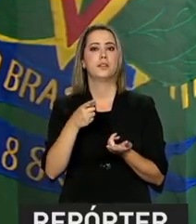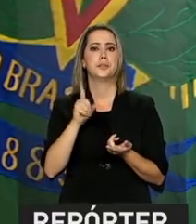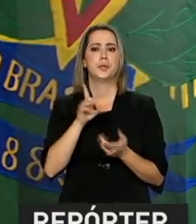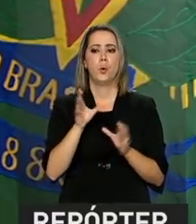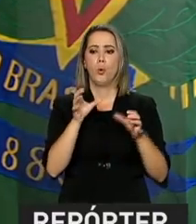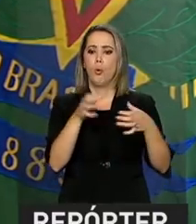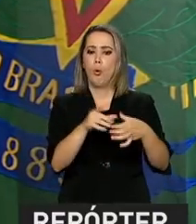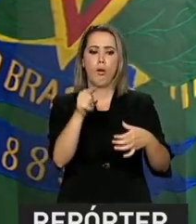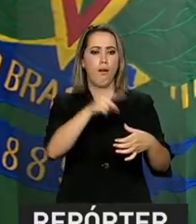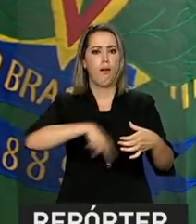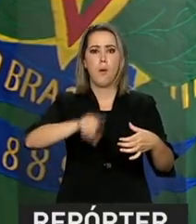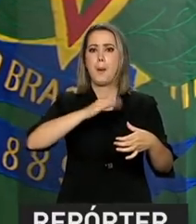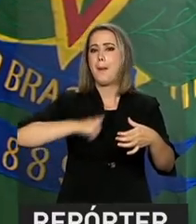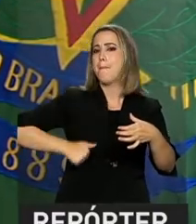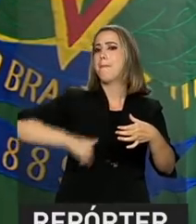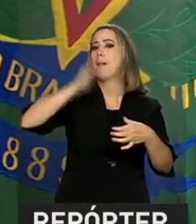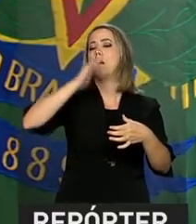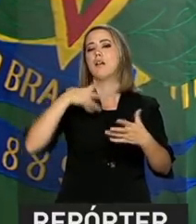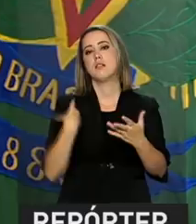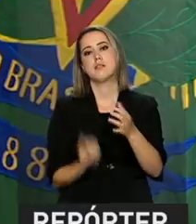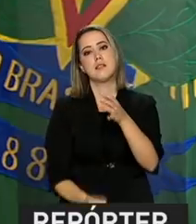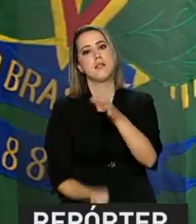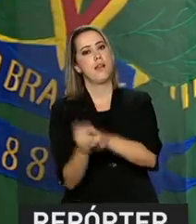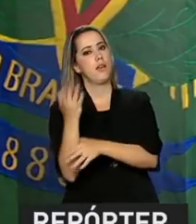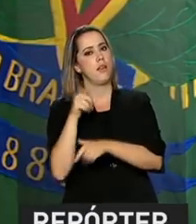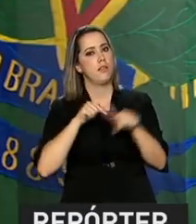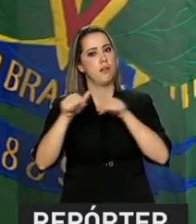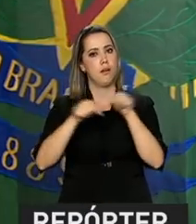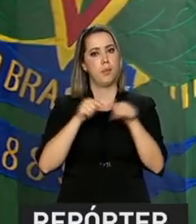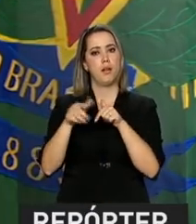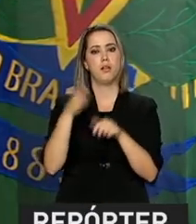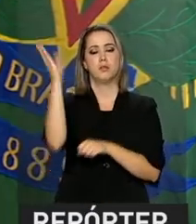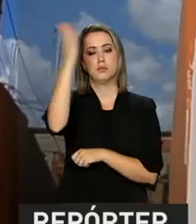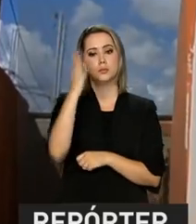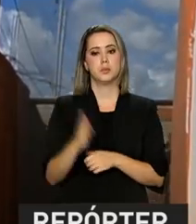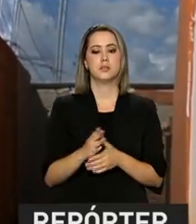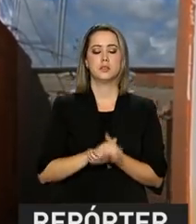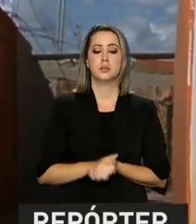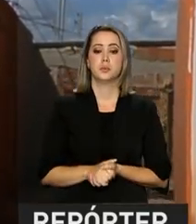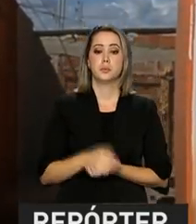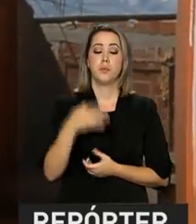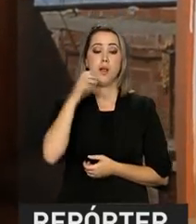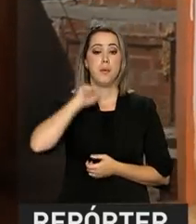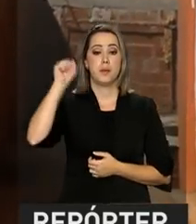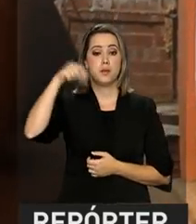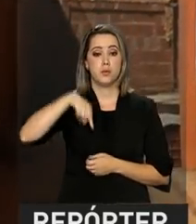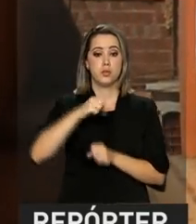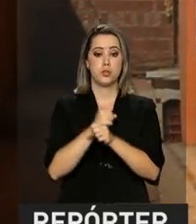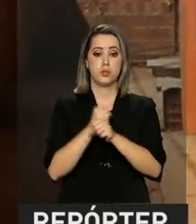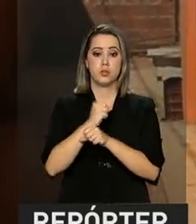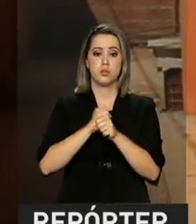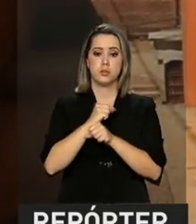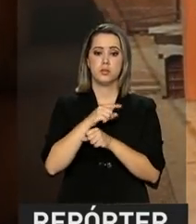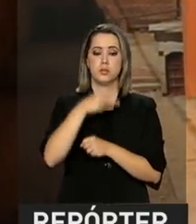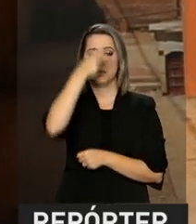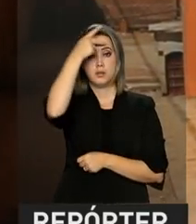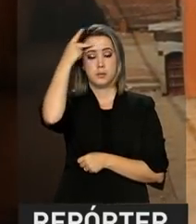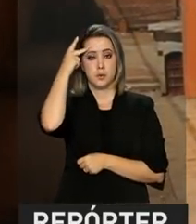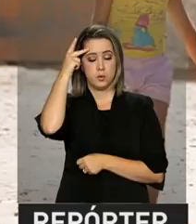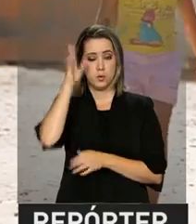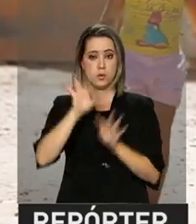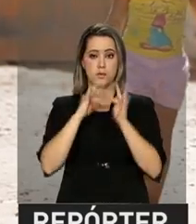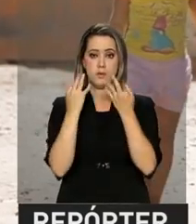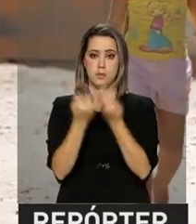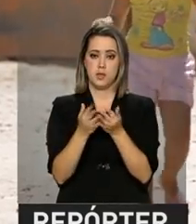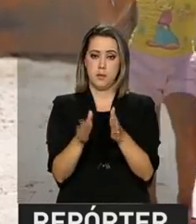o setor que mais cria postos de trabalho no Brasil. E em abril deste ano, as famílias de baixa renda que